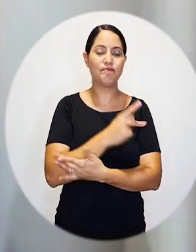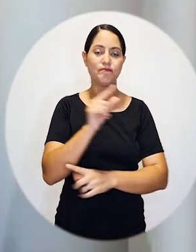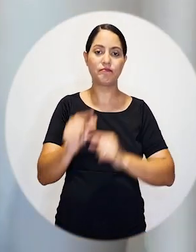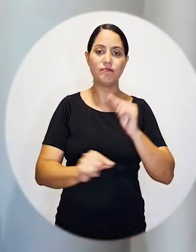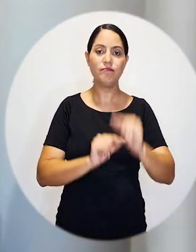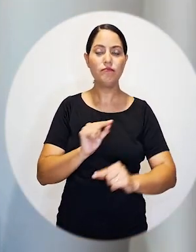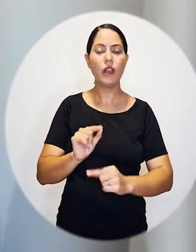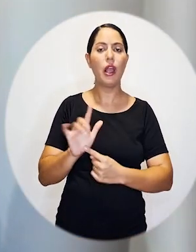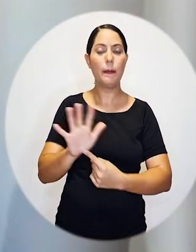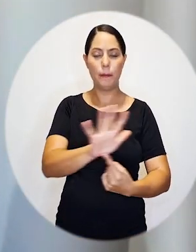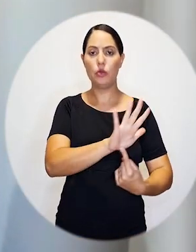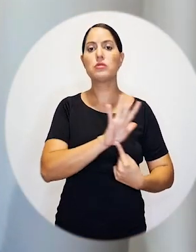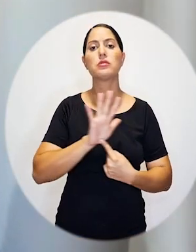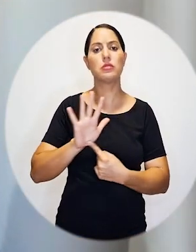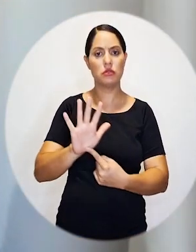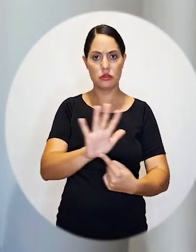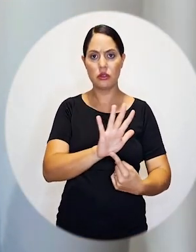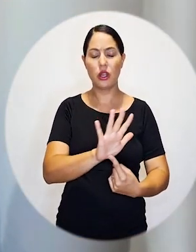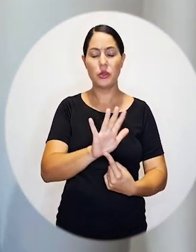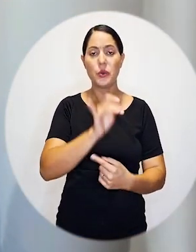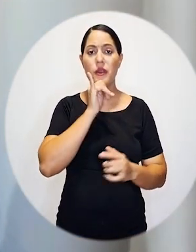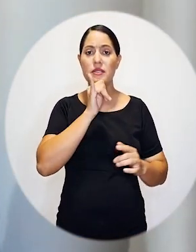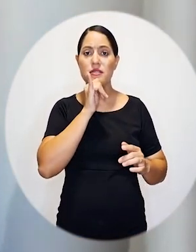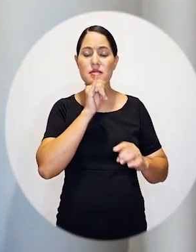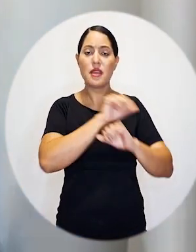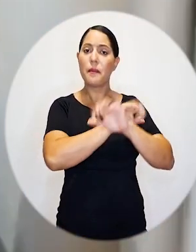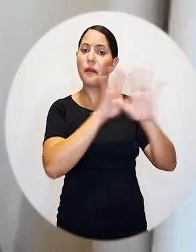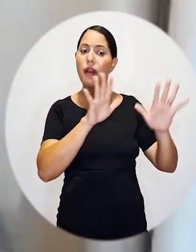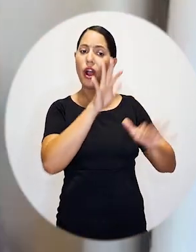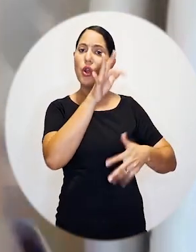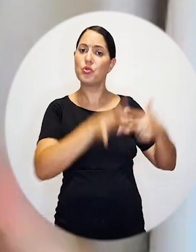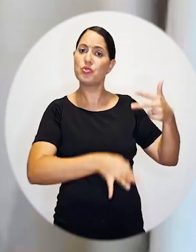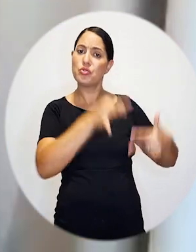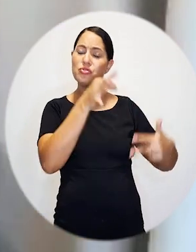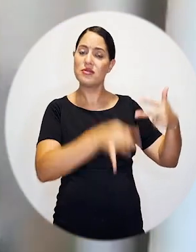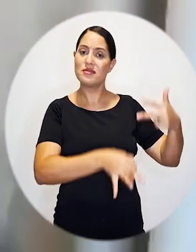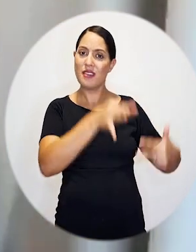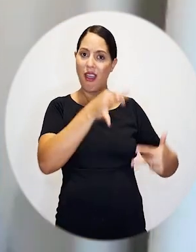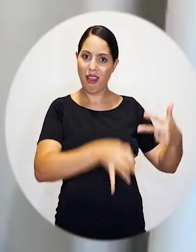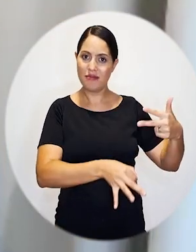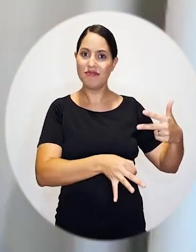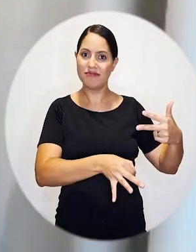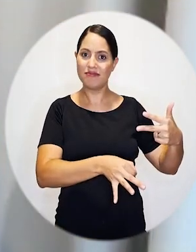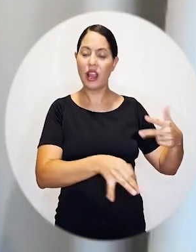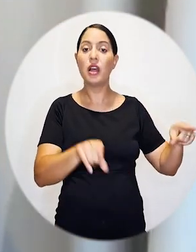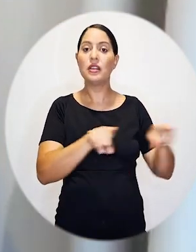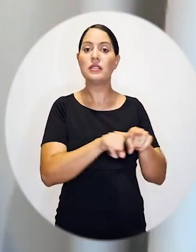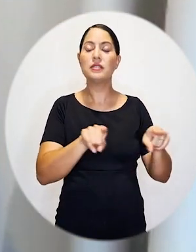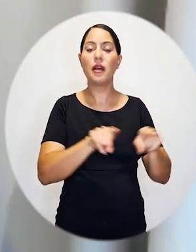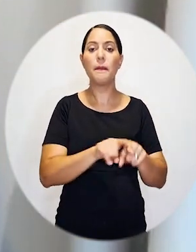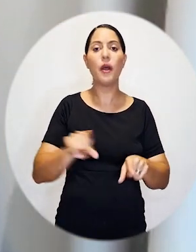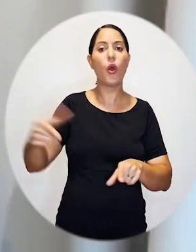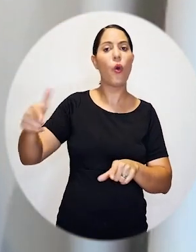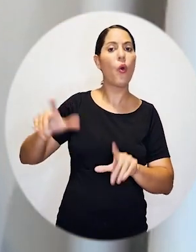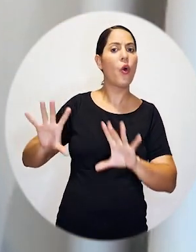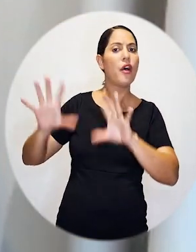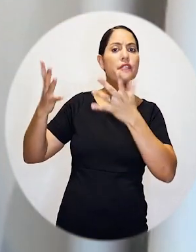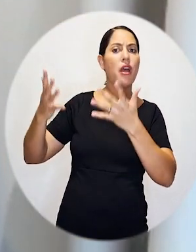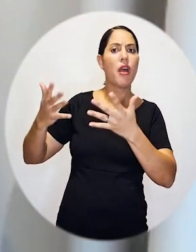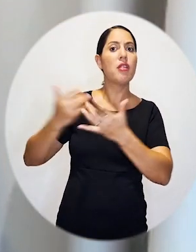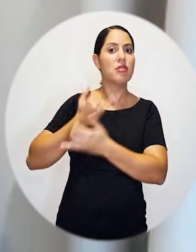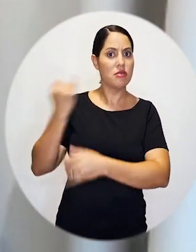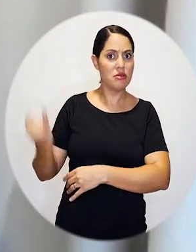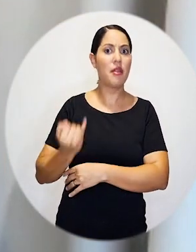arrebatando, né, como a gente gosta de falar, pelo exemplo, né? O próprio judiciário está ali comunicando. Foi um evento muito